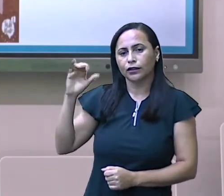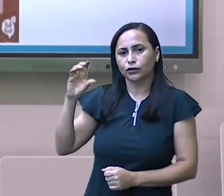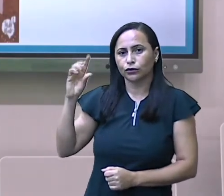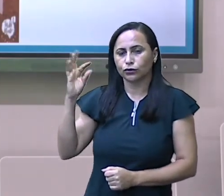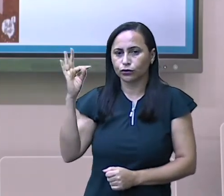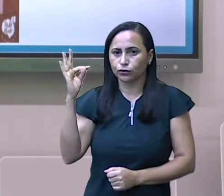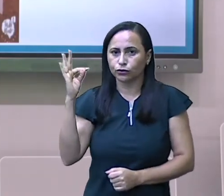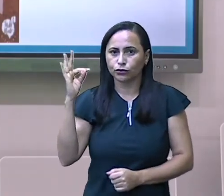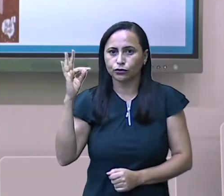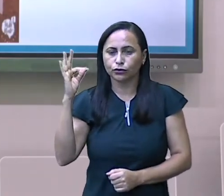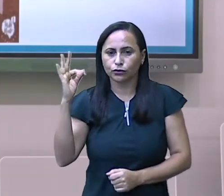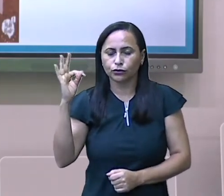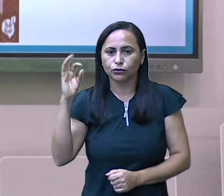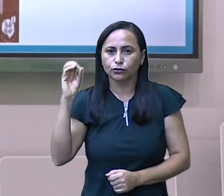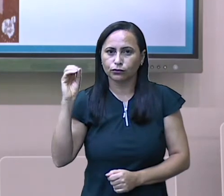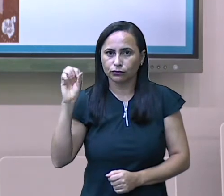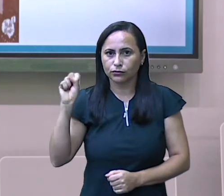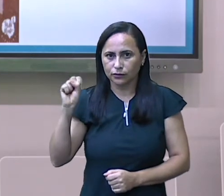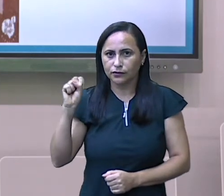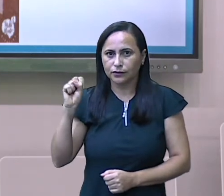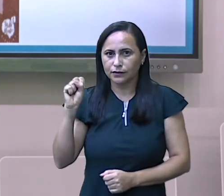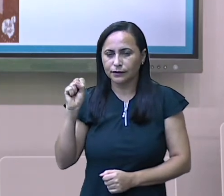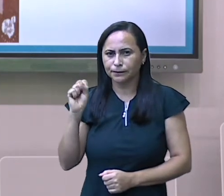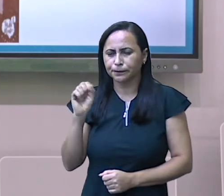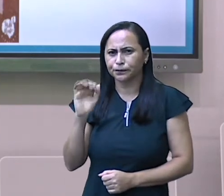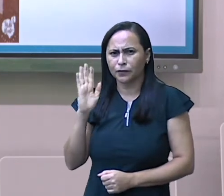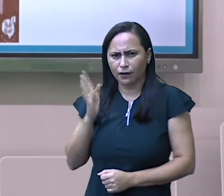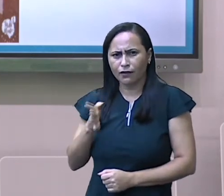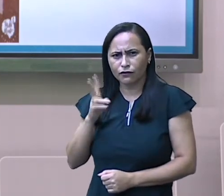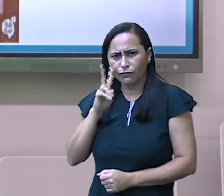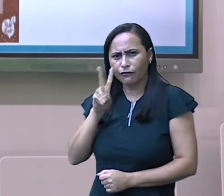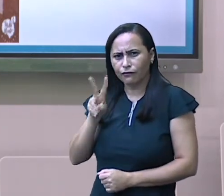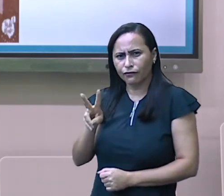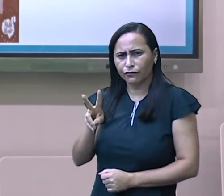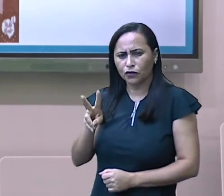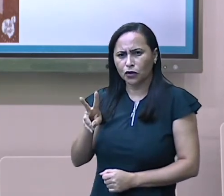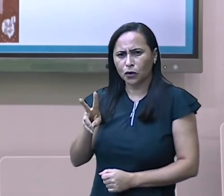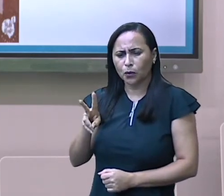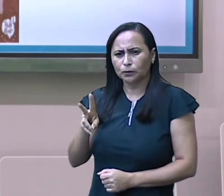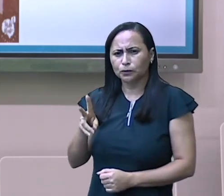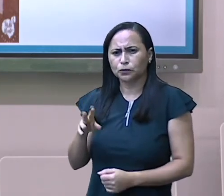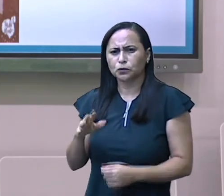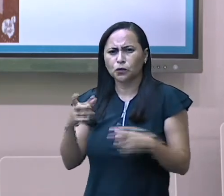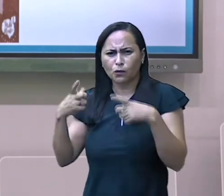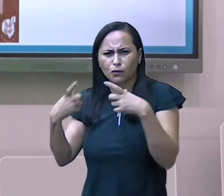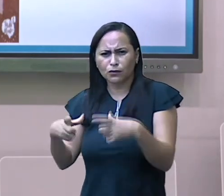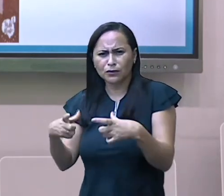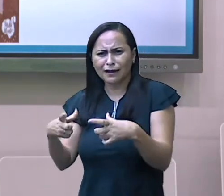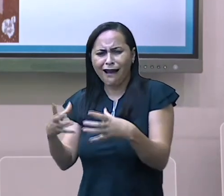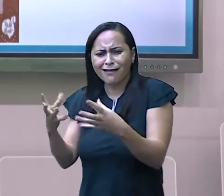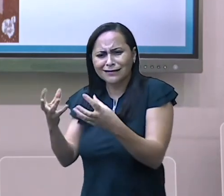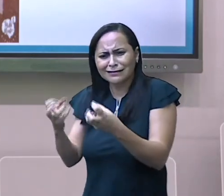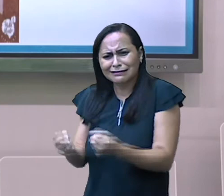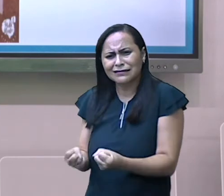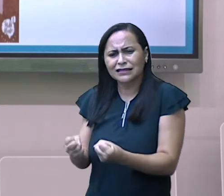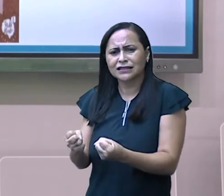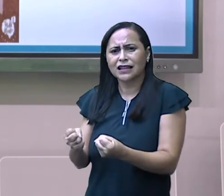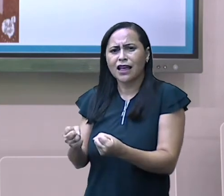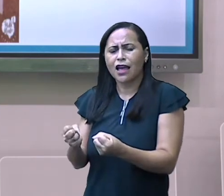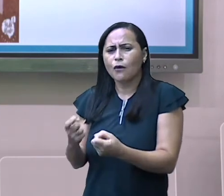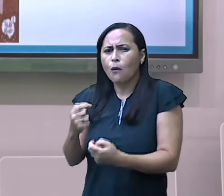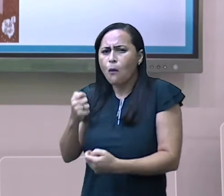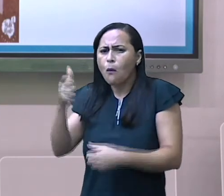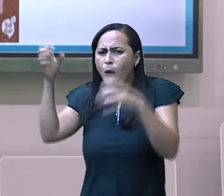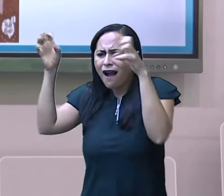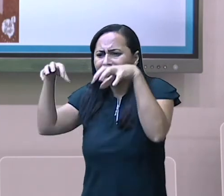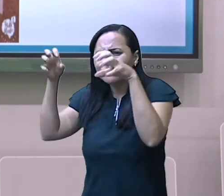desenhos, aquela região onde é muito seco, mas a gente consegue ver os cactos, né? Nascem ali naquela região os